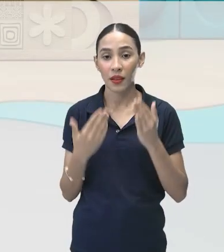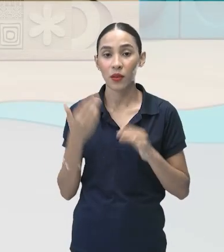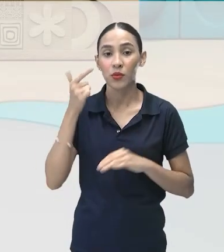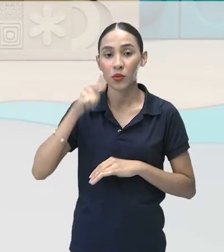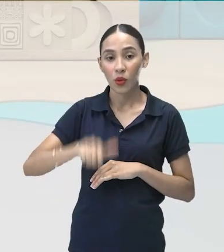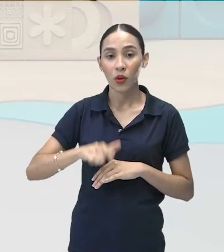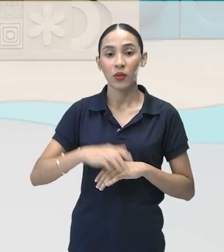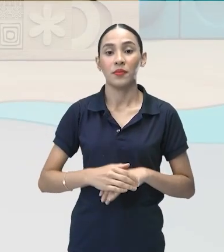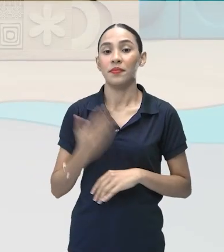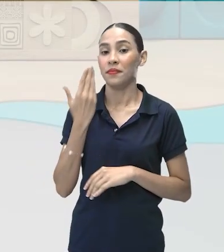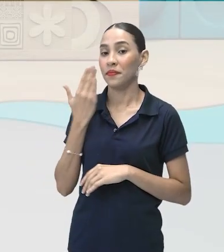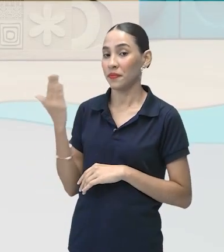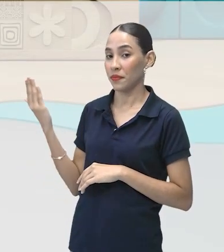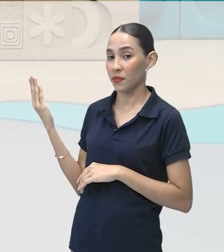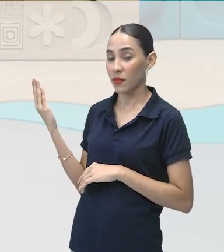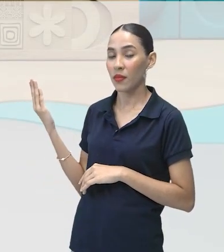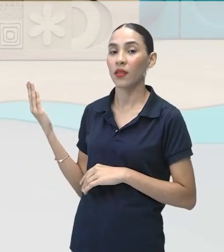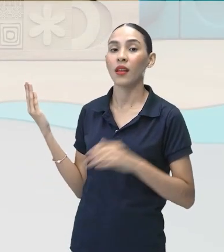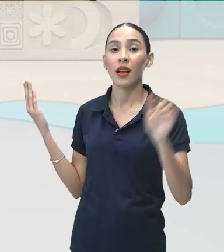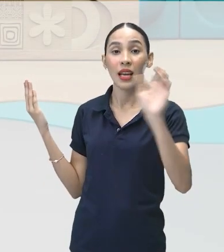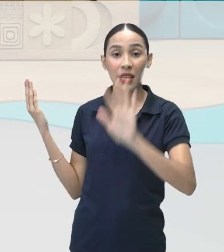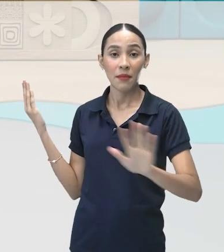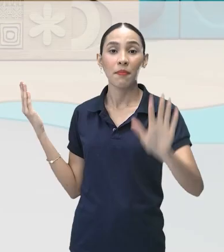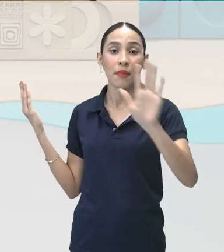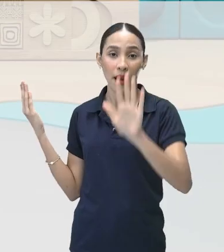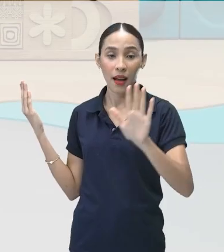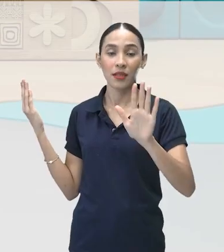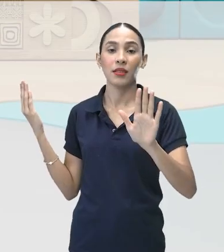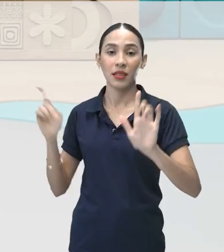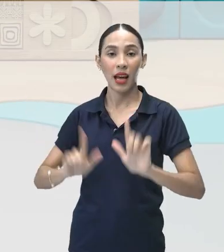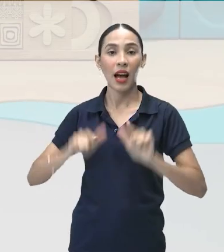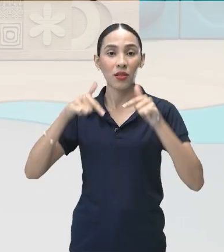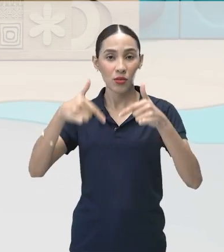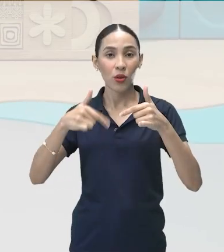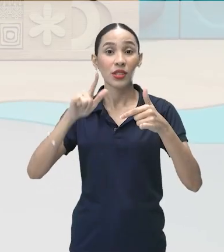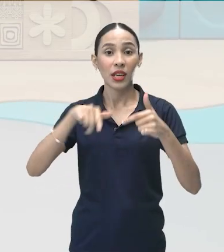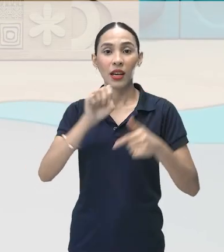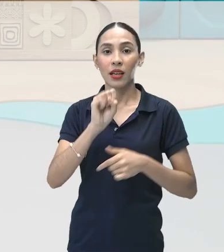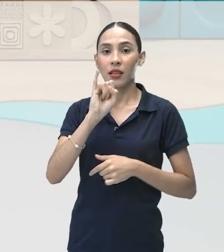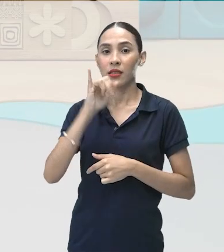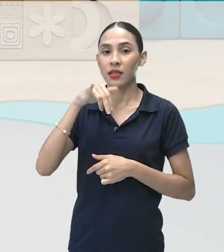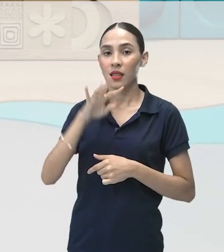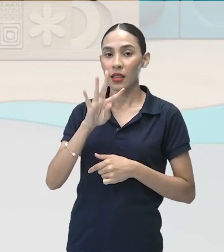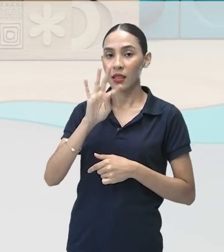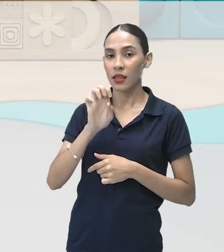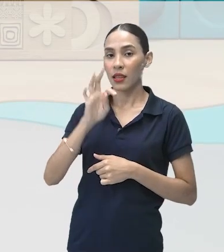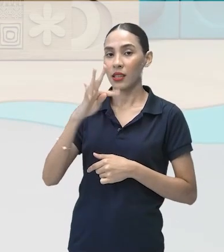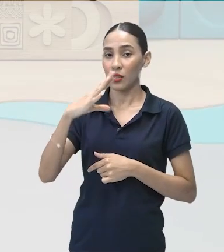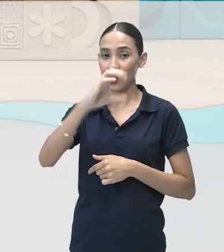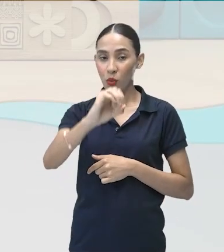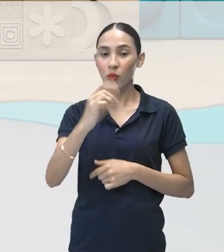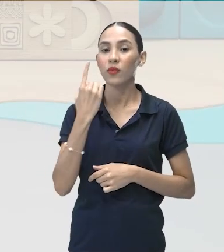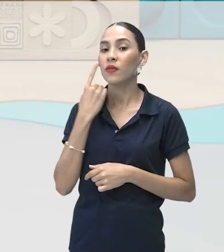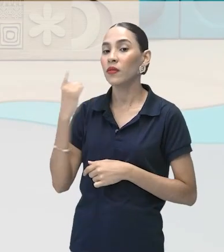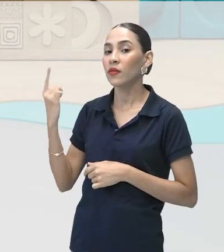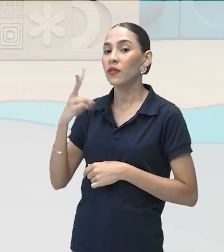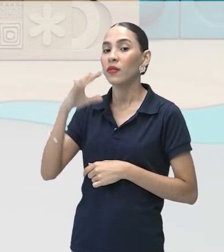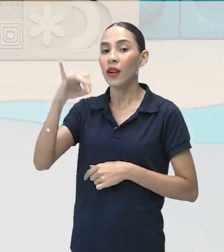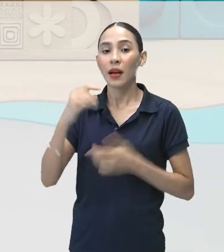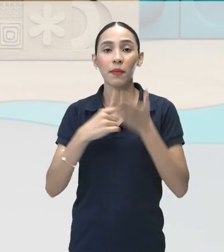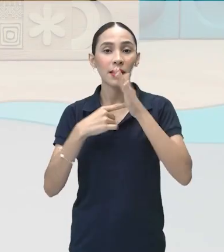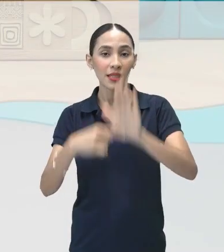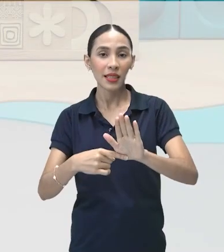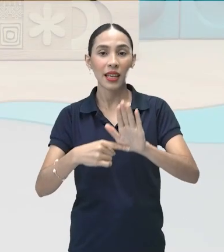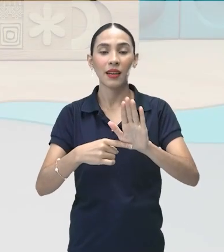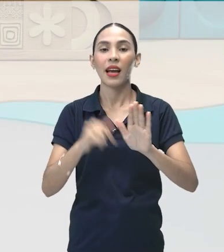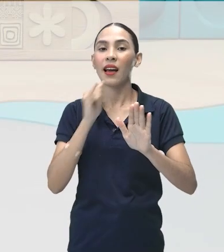uma vez eu trago para vocês uma imagem desse movimento já sintético do cubismo, onde ele traz os